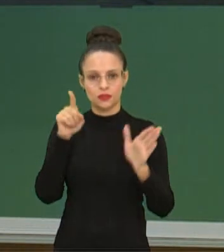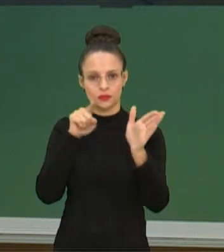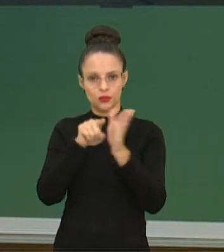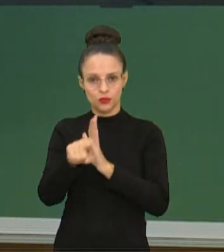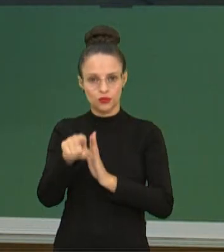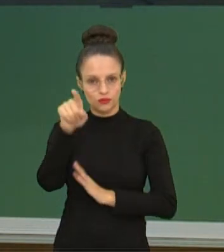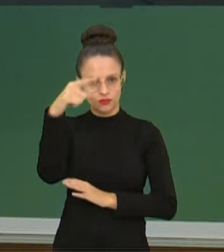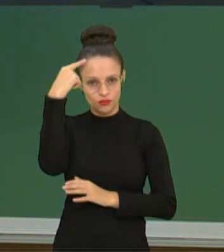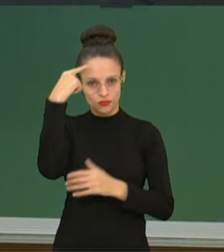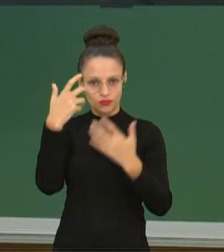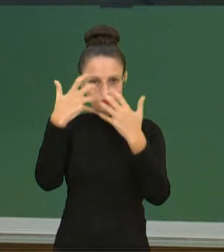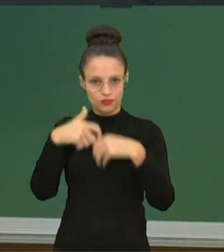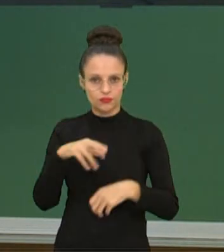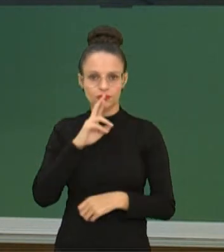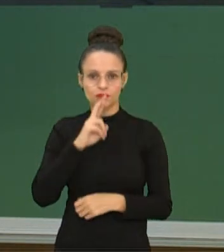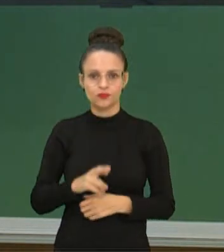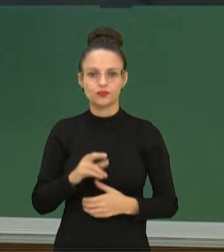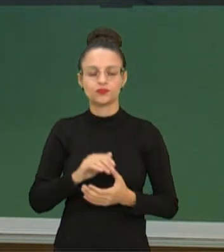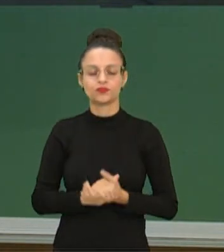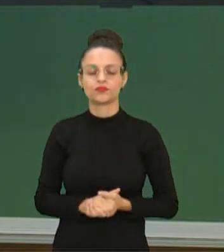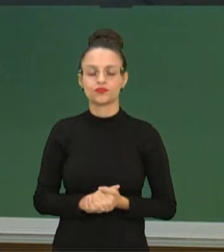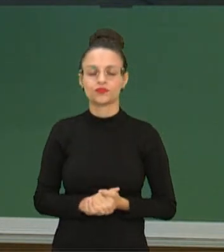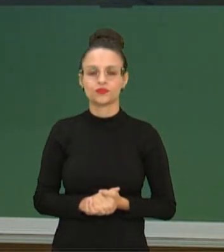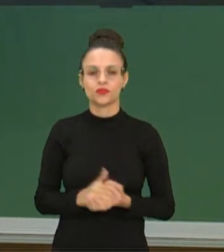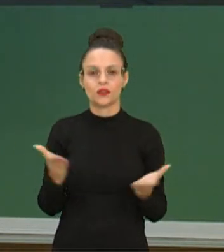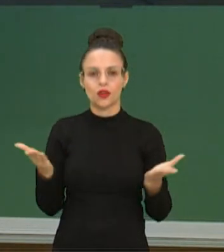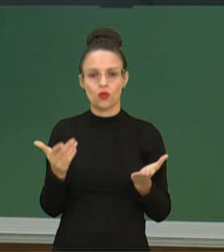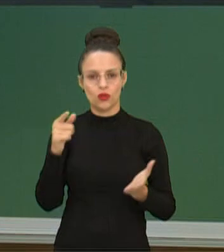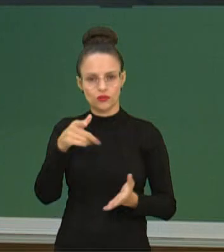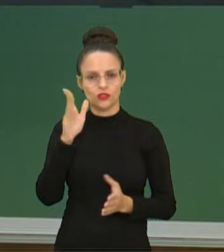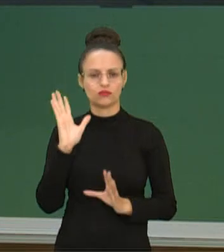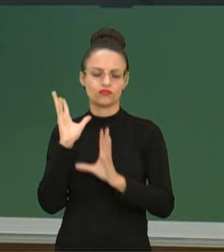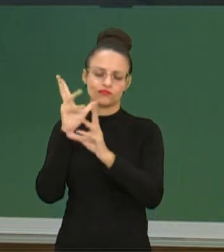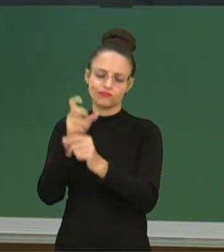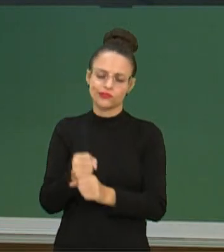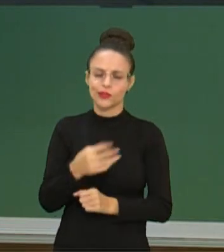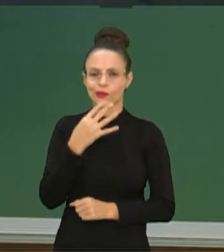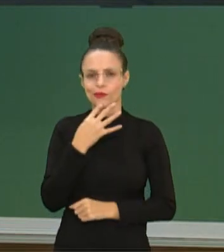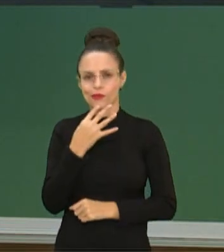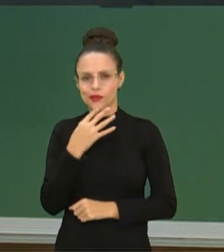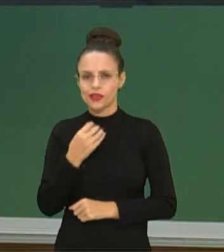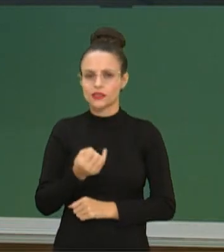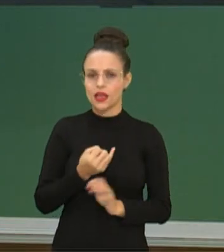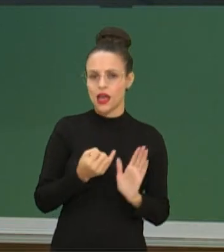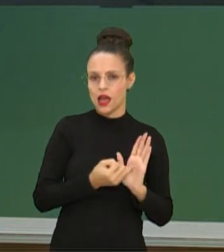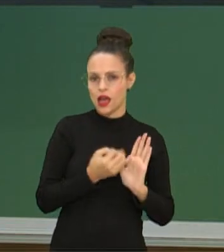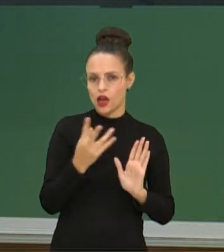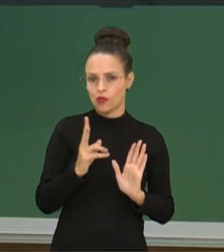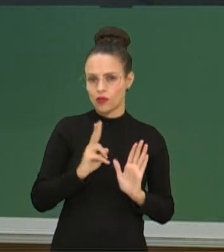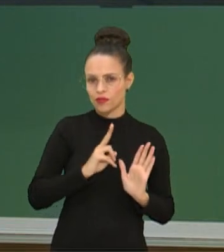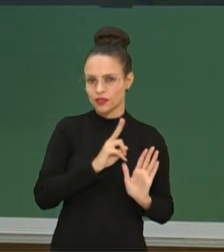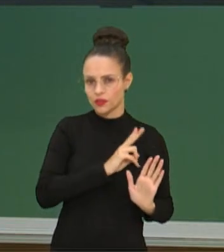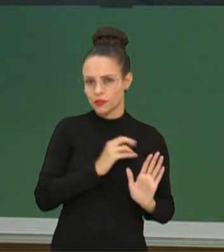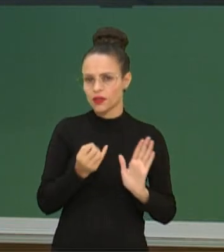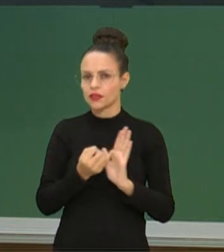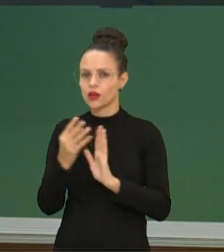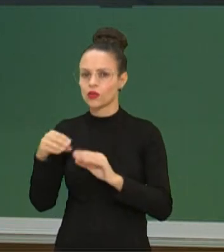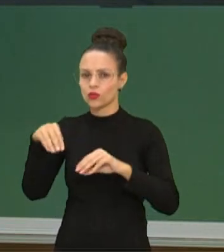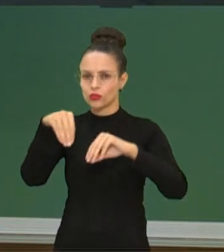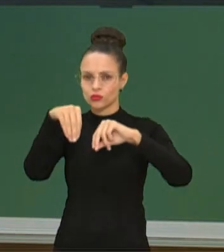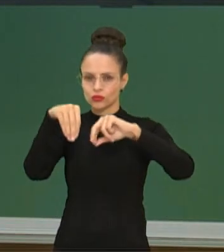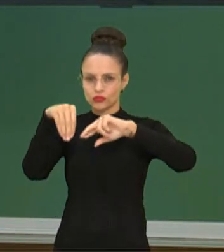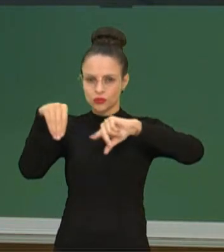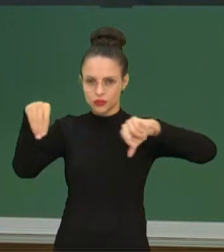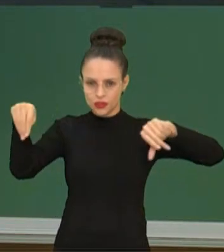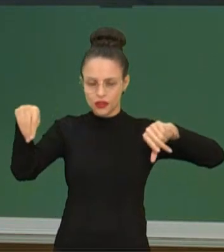você pensar e responder. Agora que você já conhece algumas vitaminas, alguns minerais, né, que a gente trabalhou até aqui,